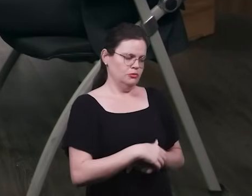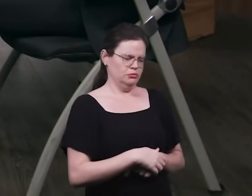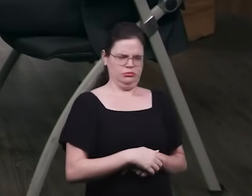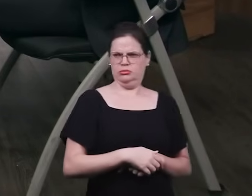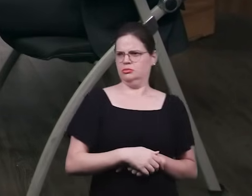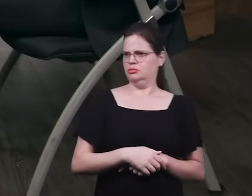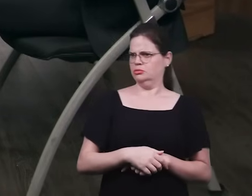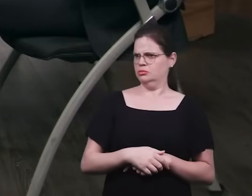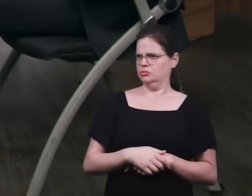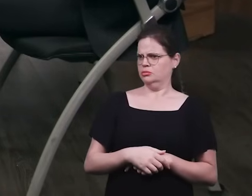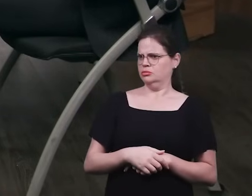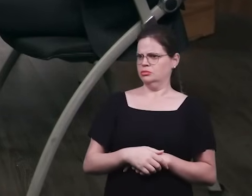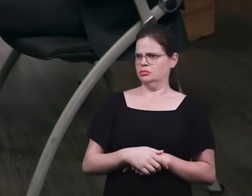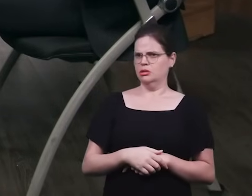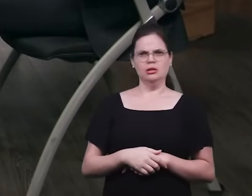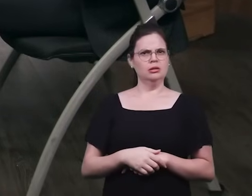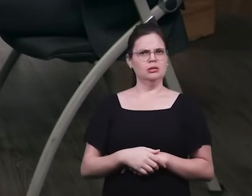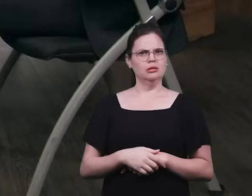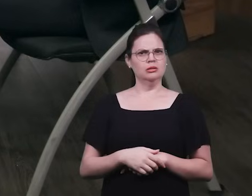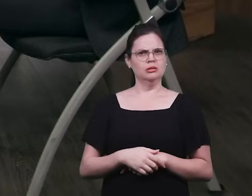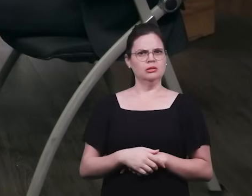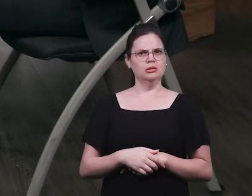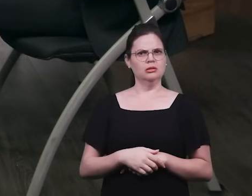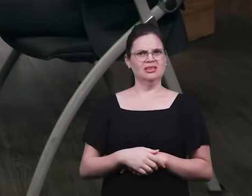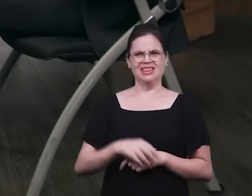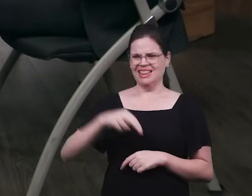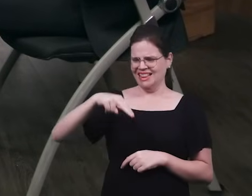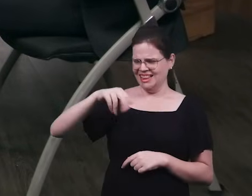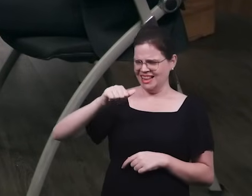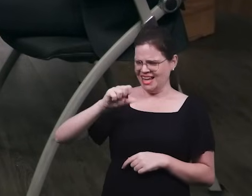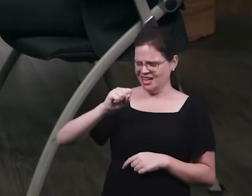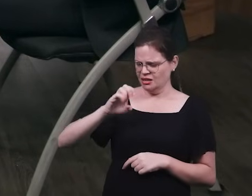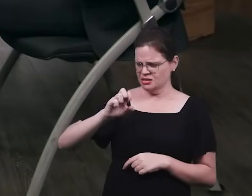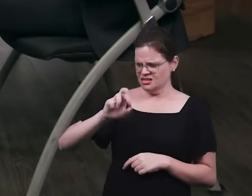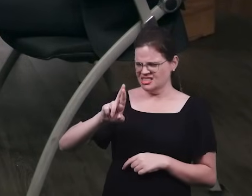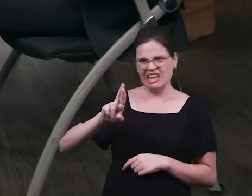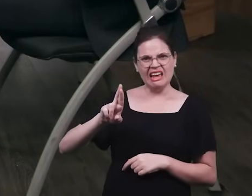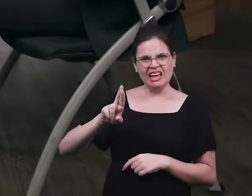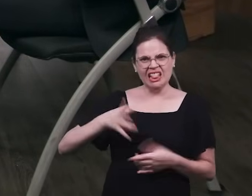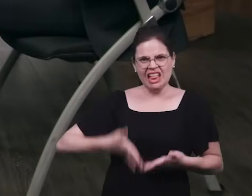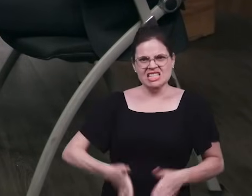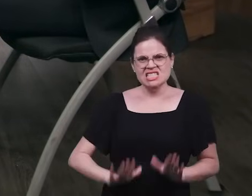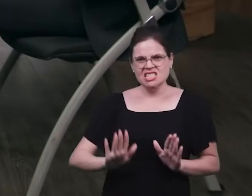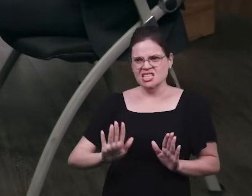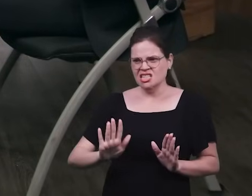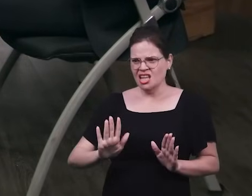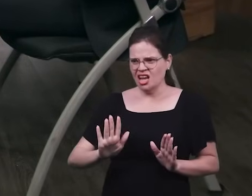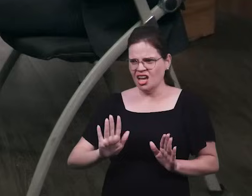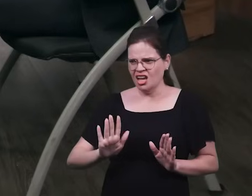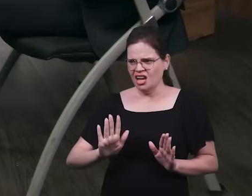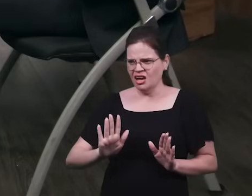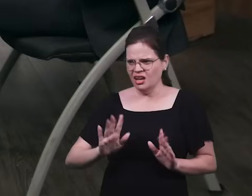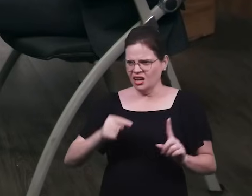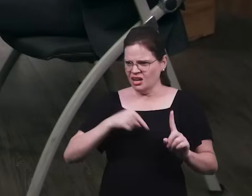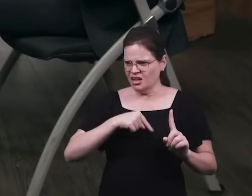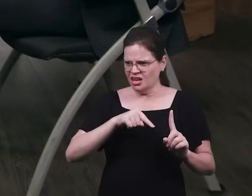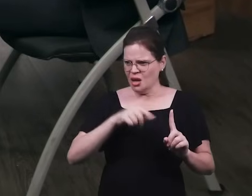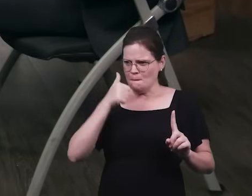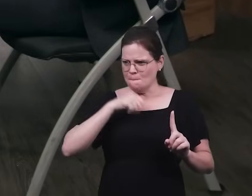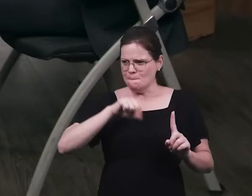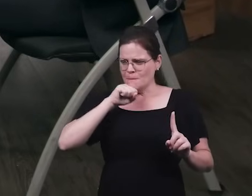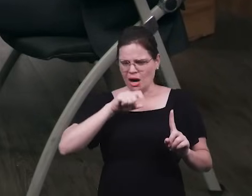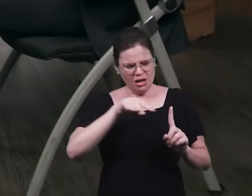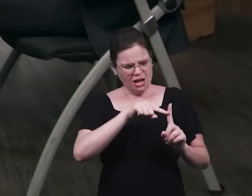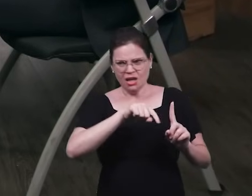se assusta podemos dizer assim talvez Será que eu tenho que voltar para o ventre da minha mãe ele pergunta ao Senhor e o Senhor Jesus